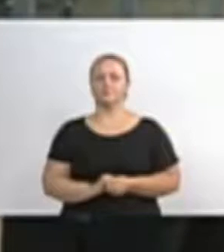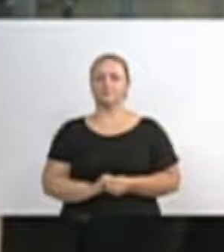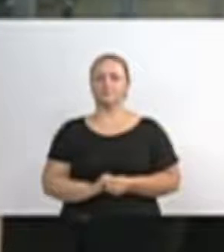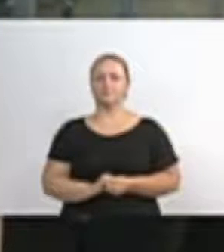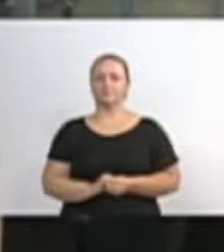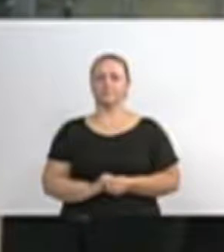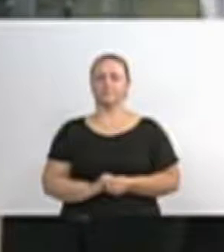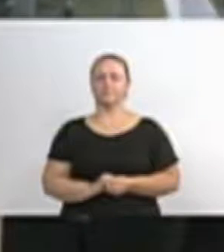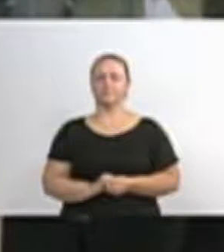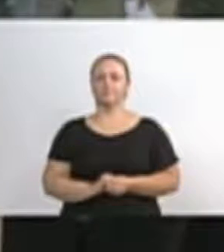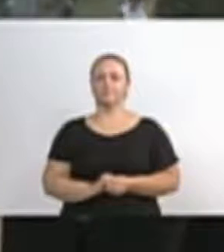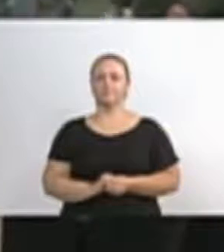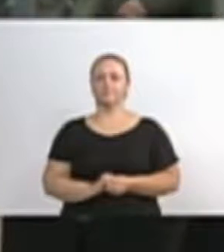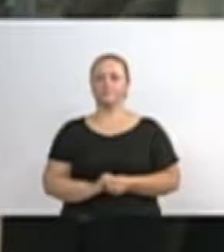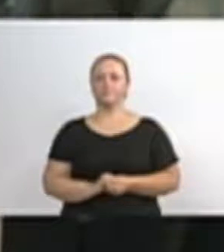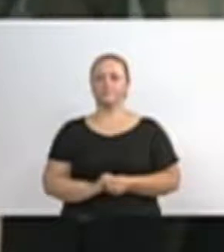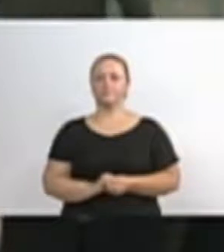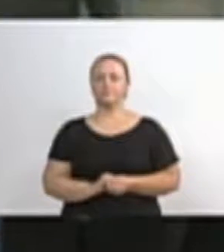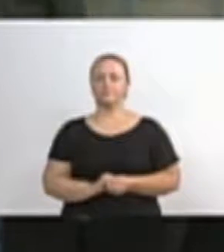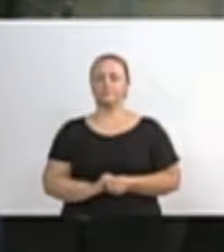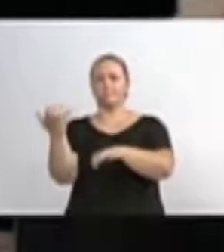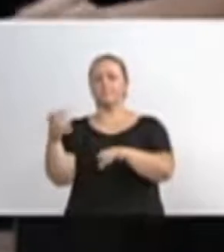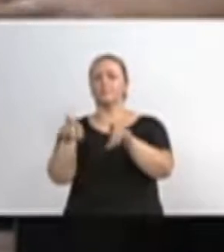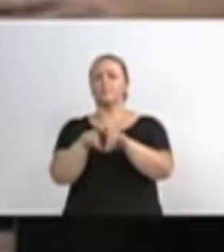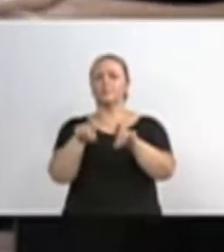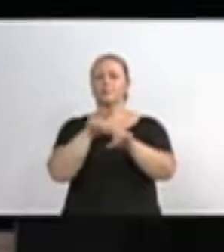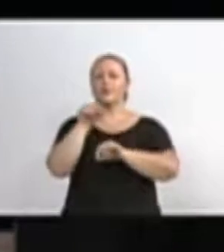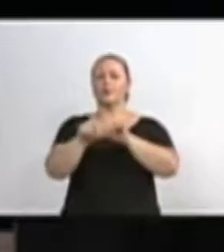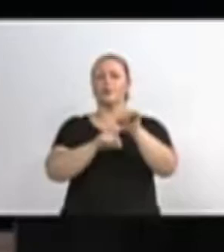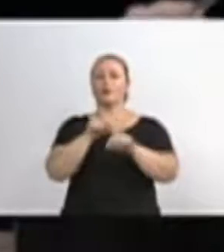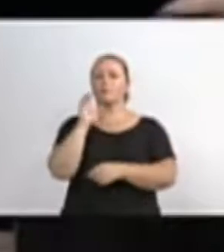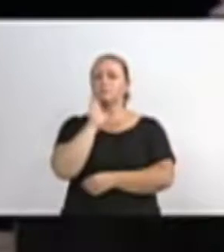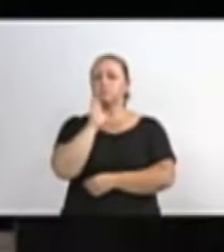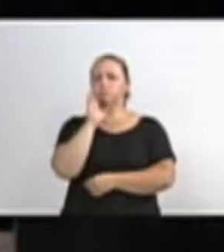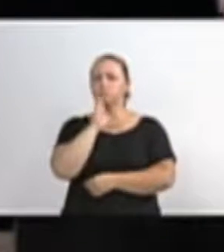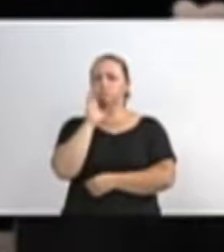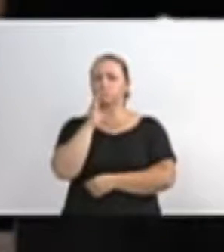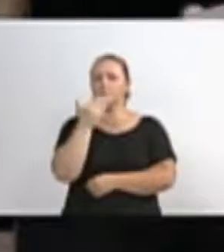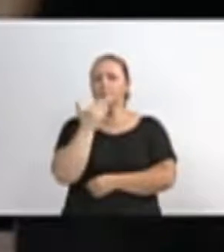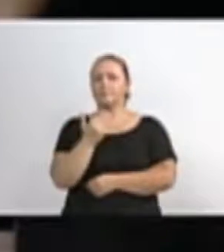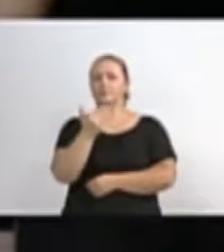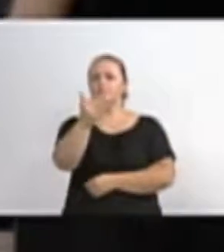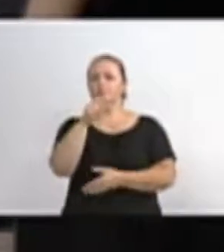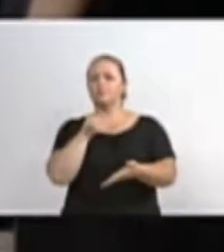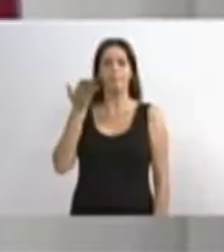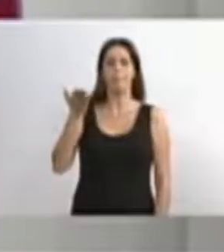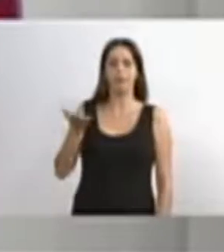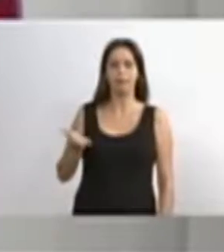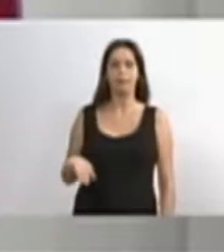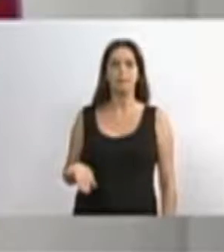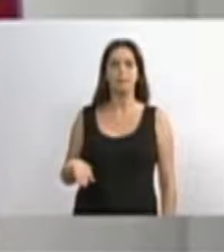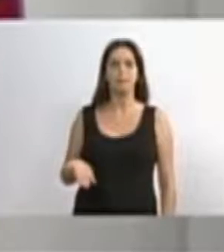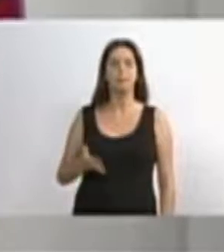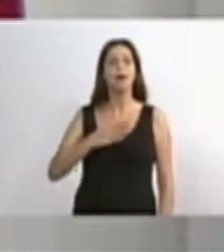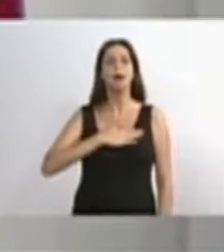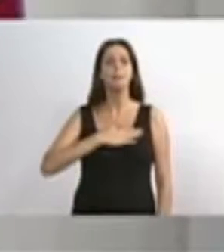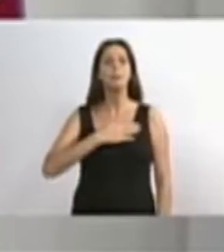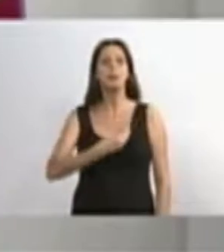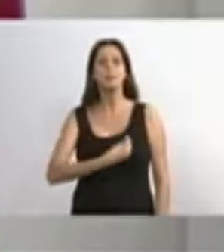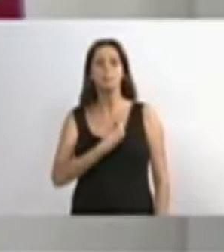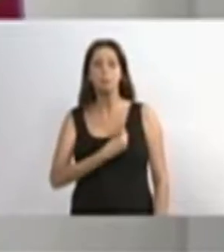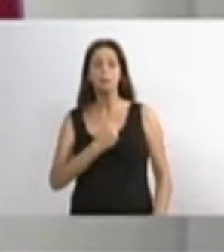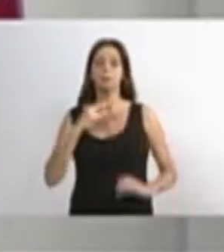Senado Federal e ao Supremo Tribunal Federal para que agilizem a apreciação do pedido de impeachment